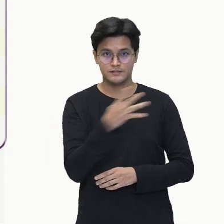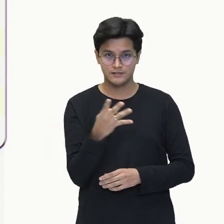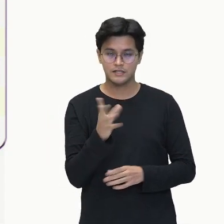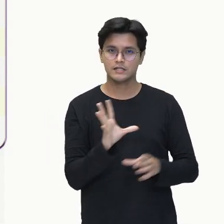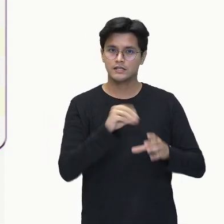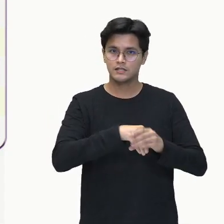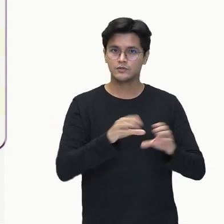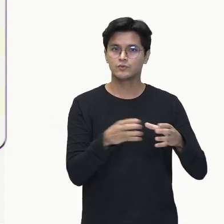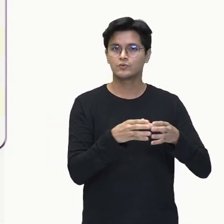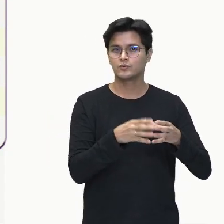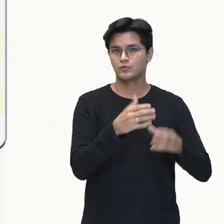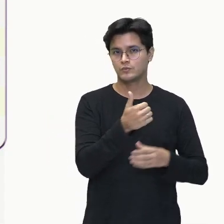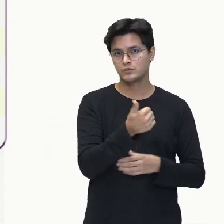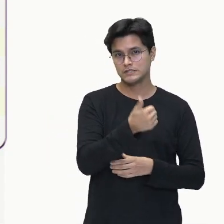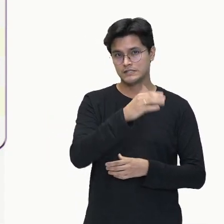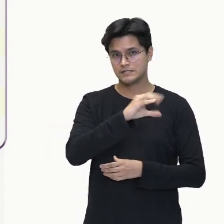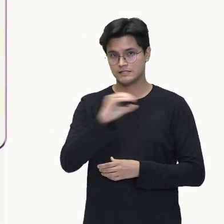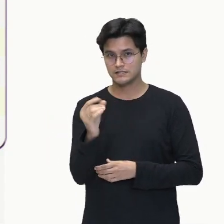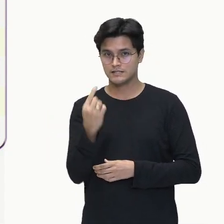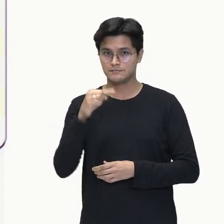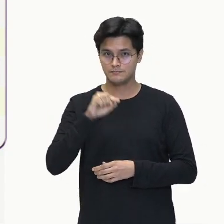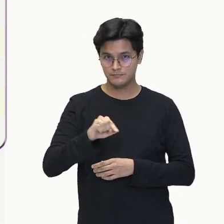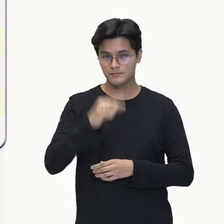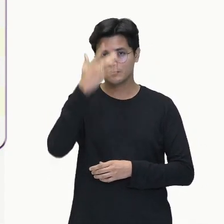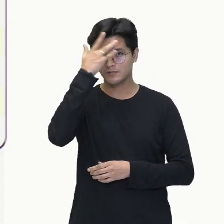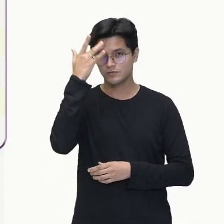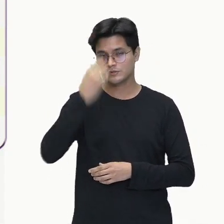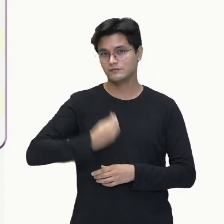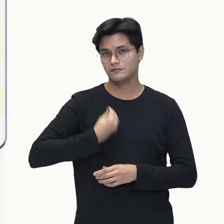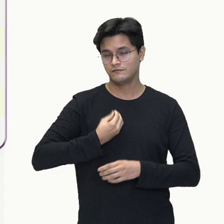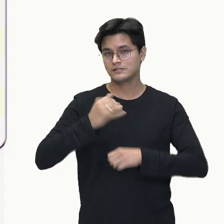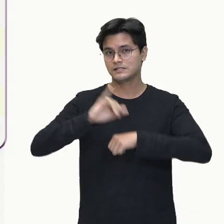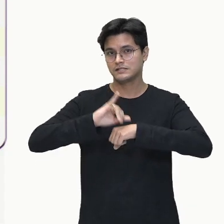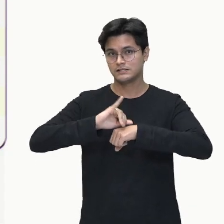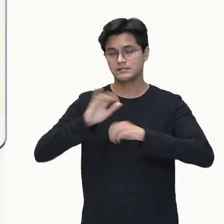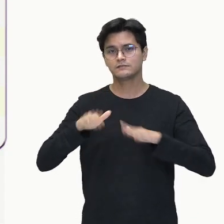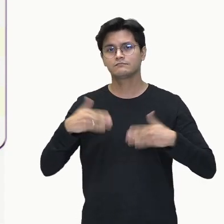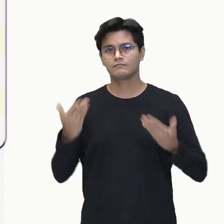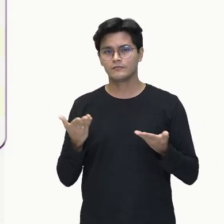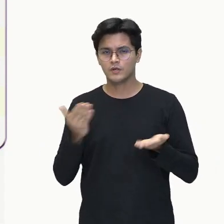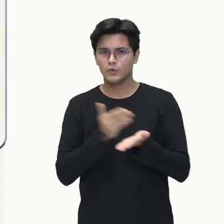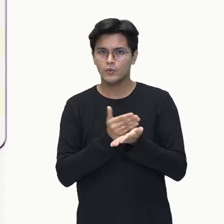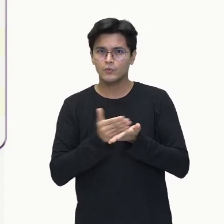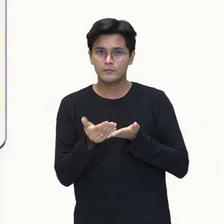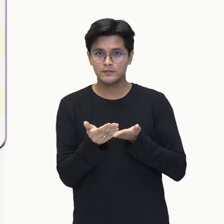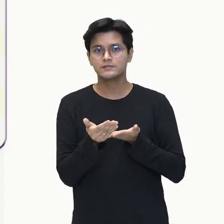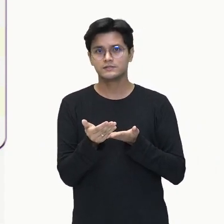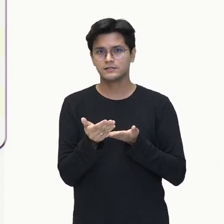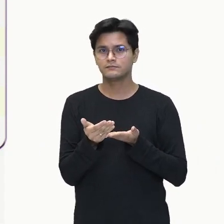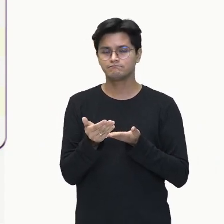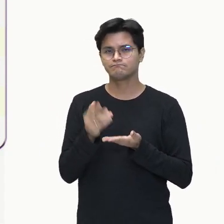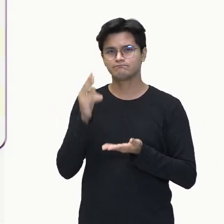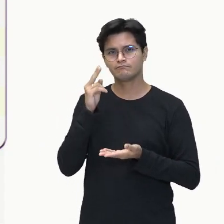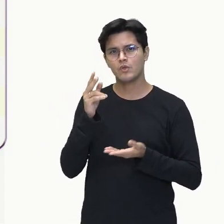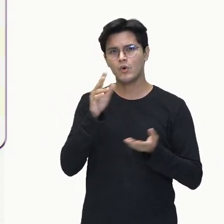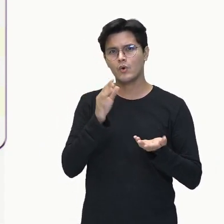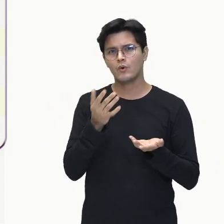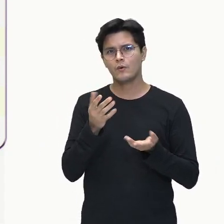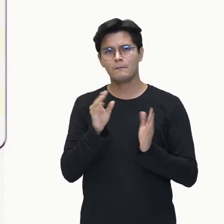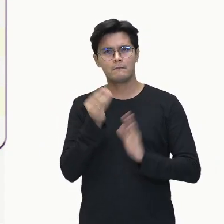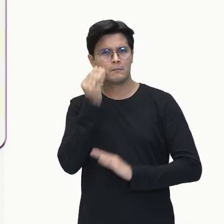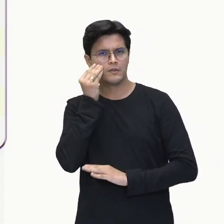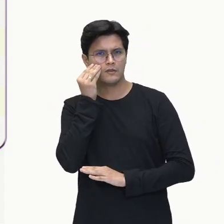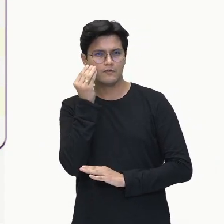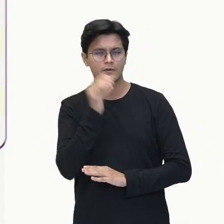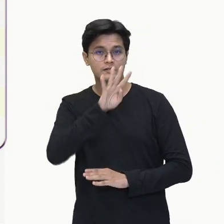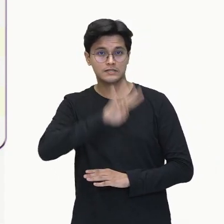habitantes, tá? Então vamos começar primeiro observando aqui, fazendo um reconhecimento da tabela, né? Esses dados são